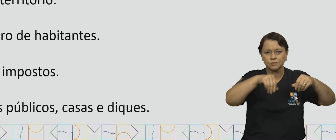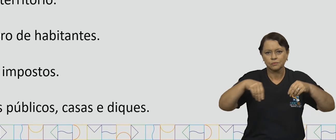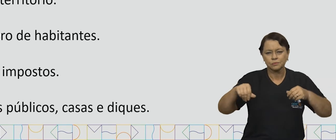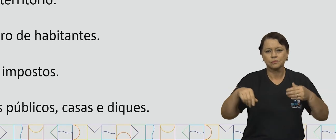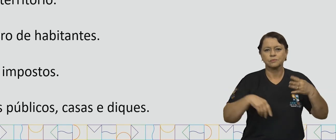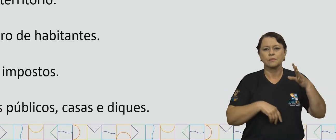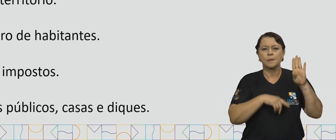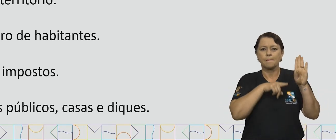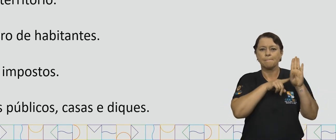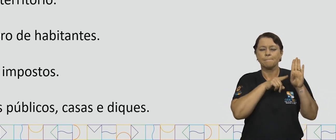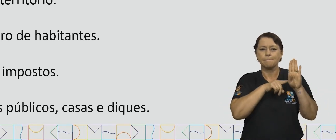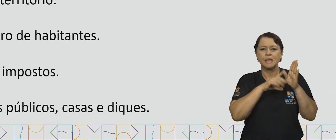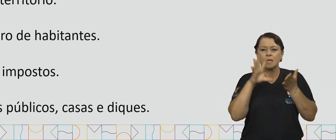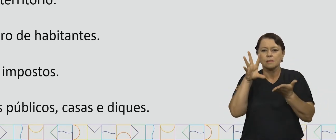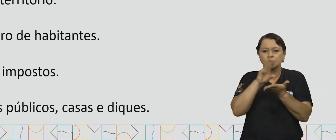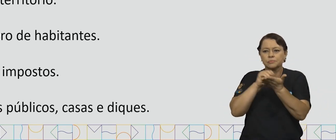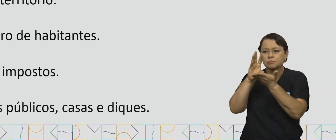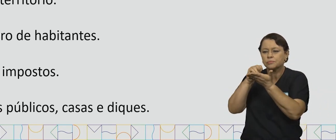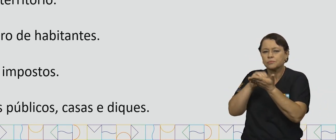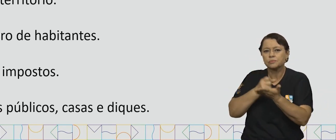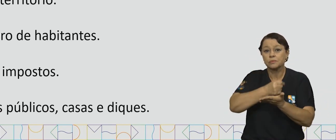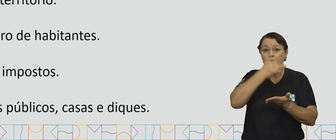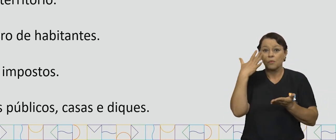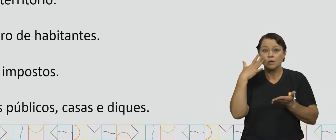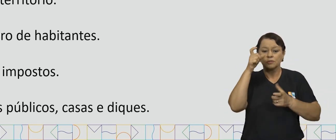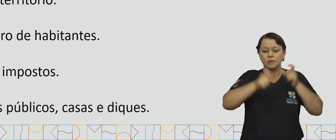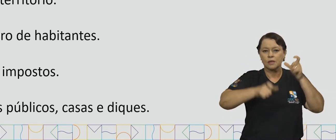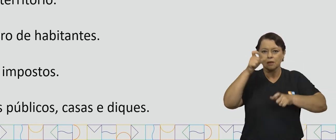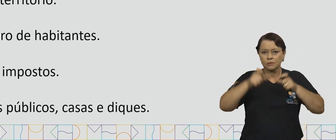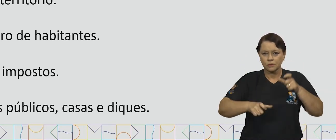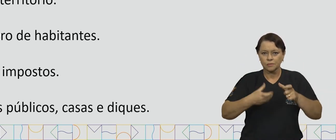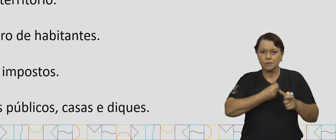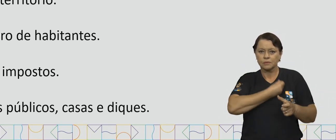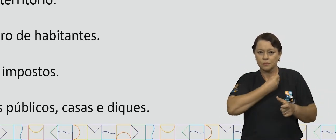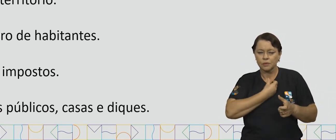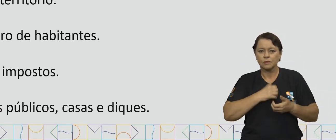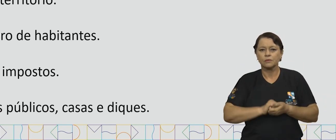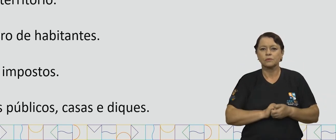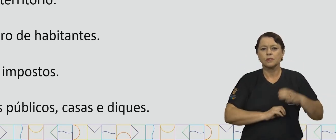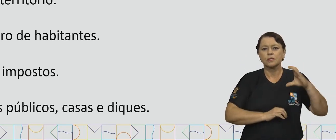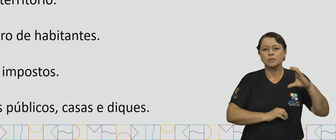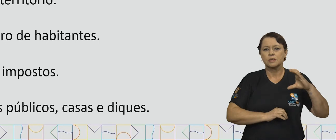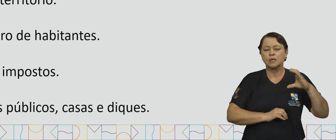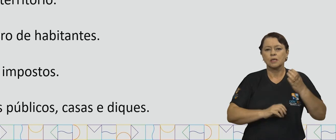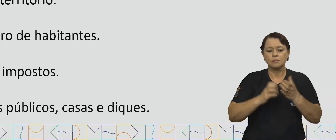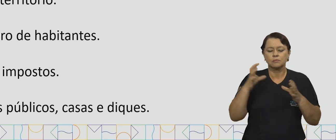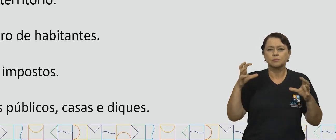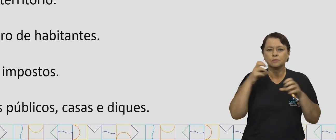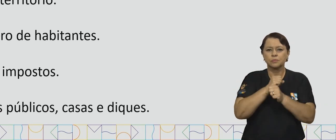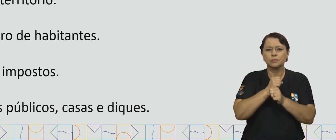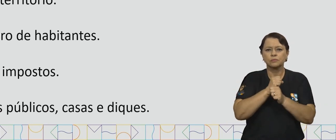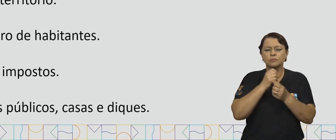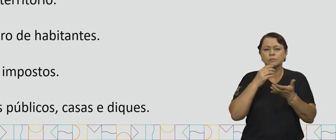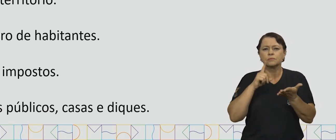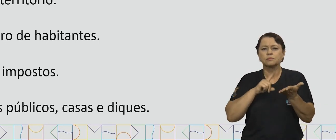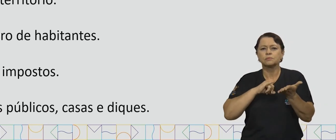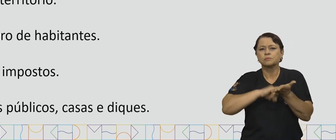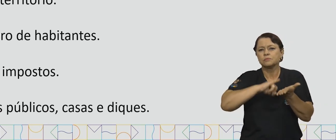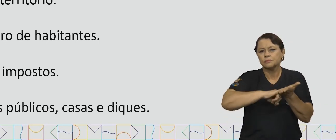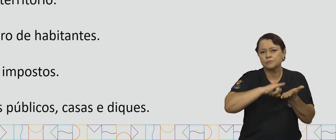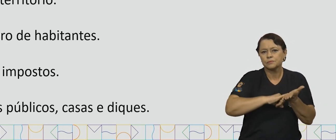registrar o número de habitantes. Alternativa C, calcular e cobrar impostos. E alternativa